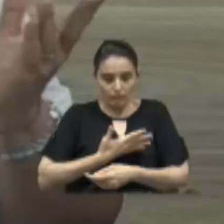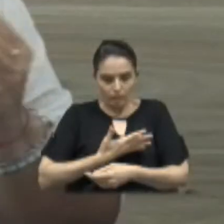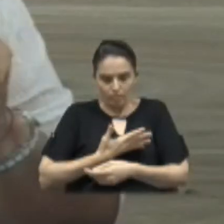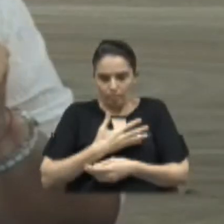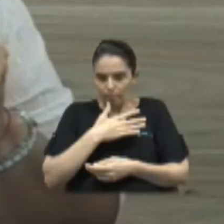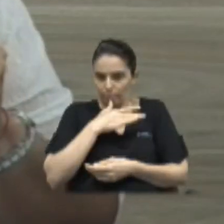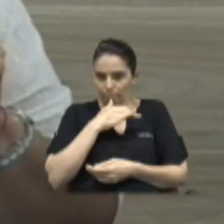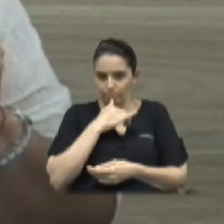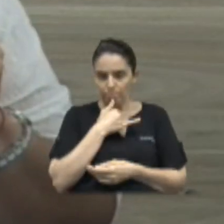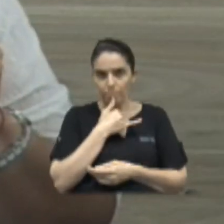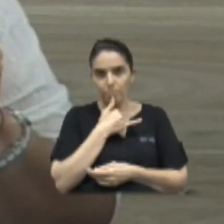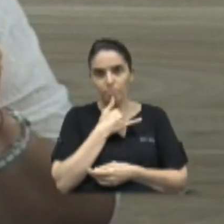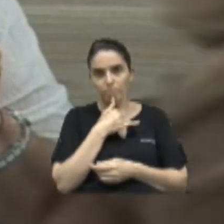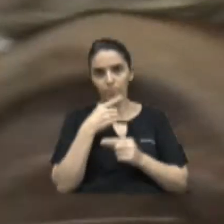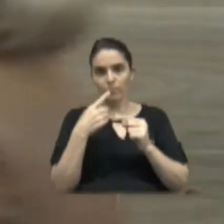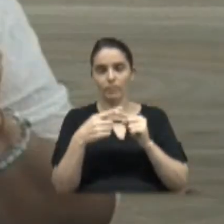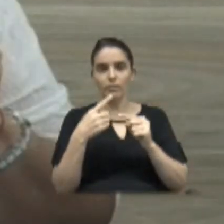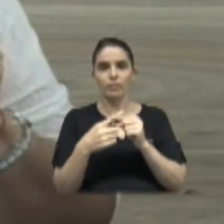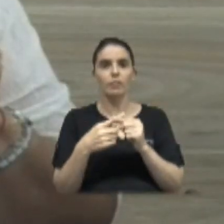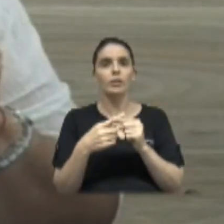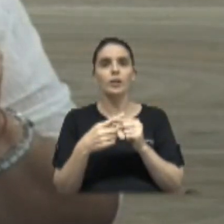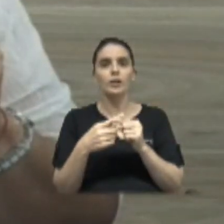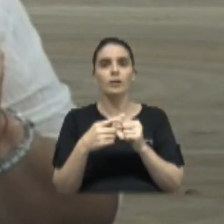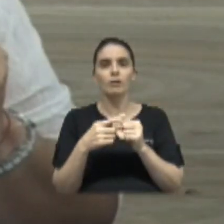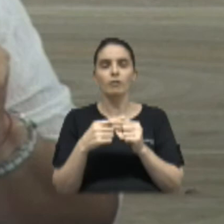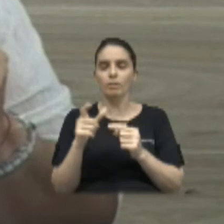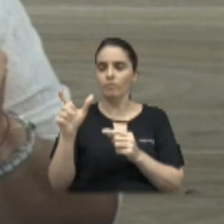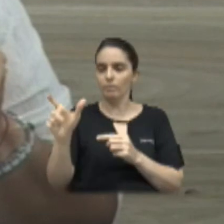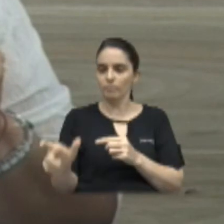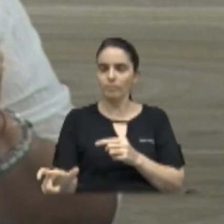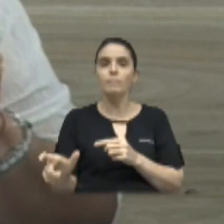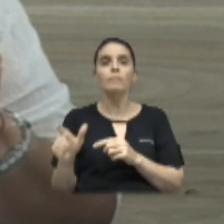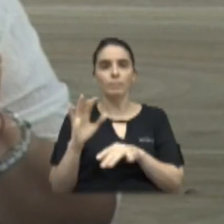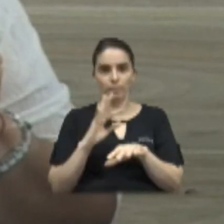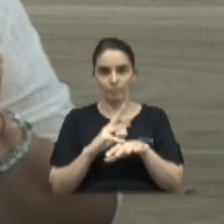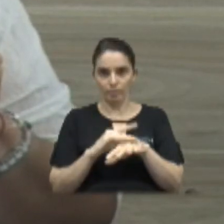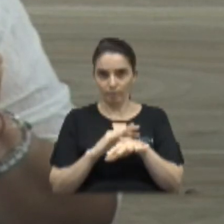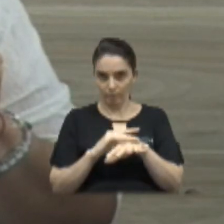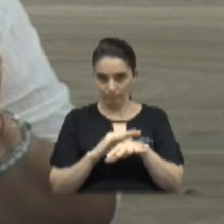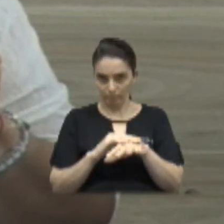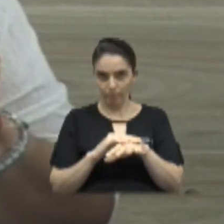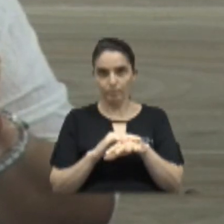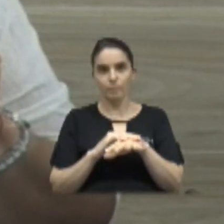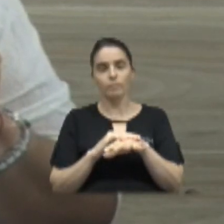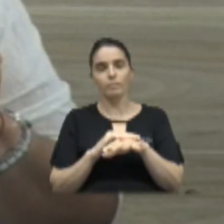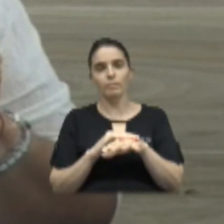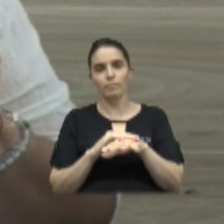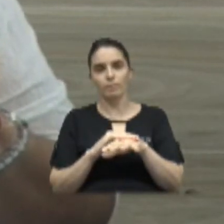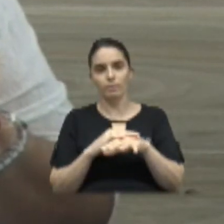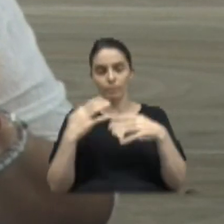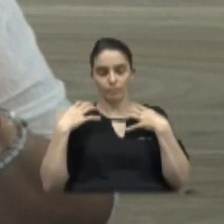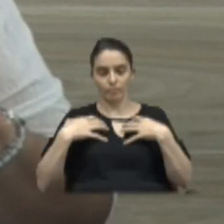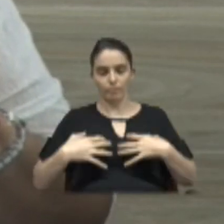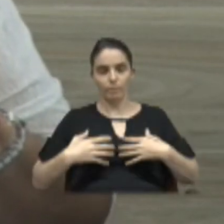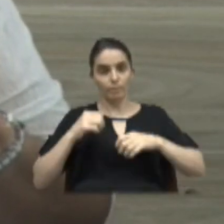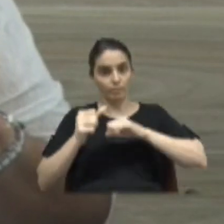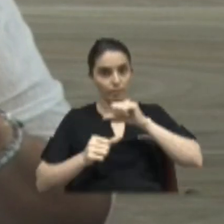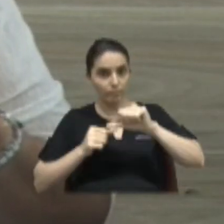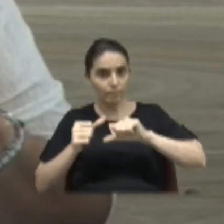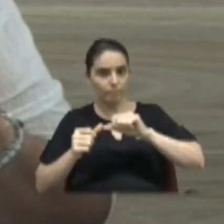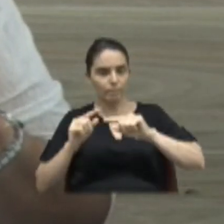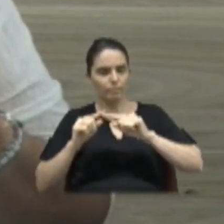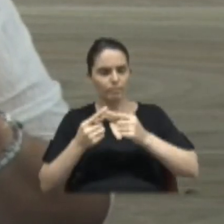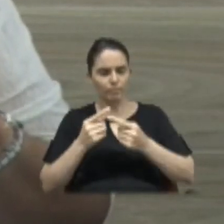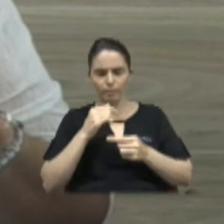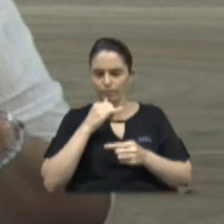essa, apesar de nós sabermos que do qual ela tinha determinada doença, tinha feito transplante, mas fica realmente um pesar